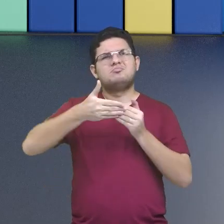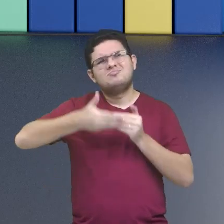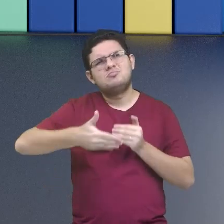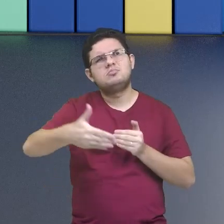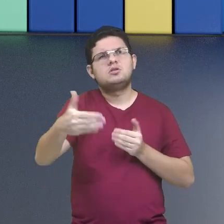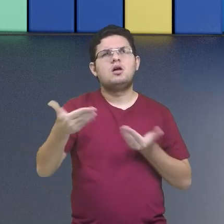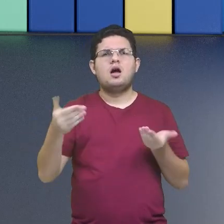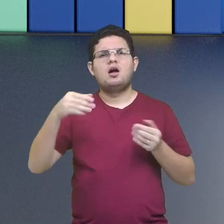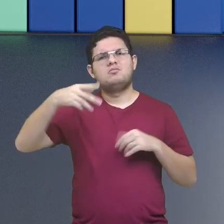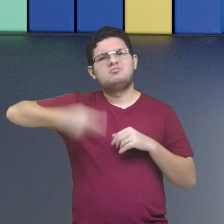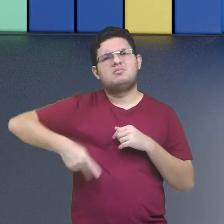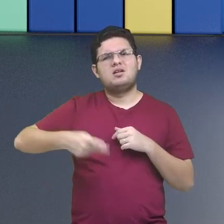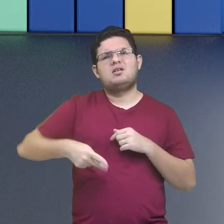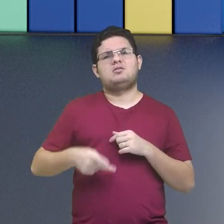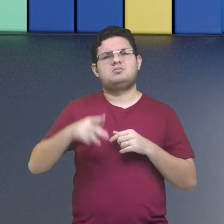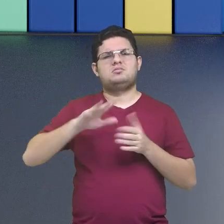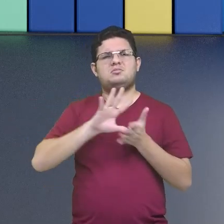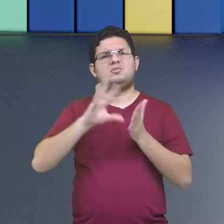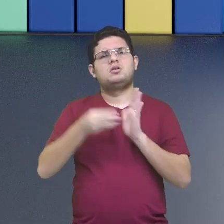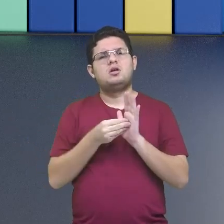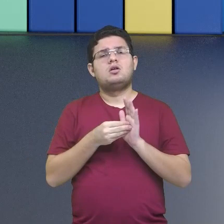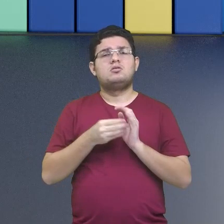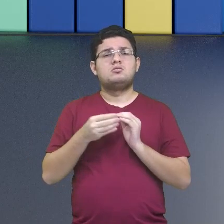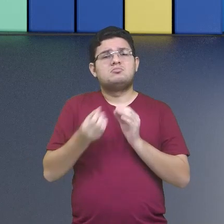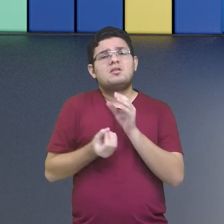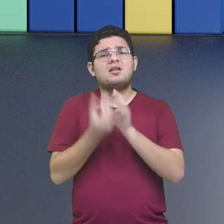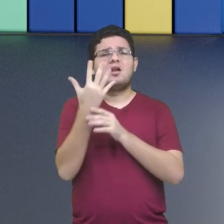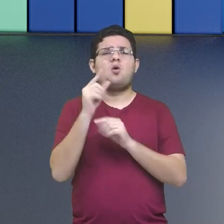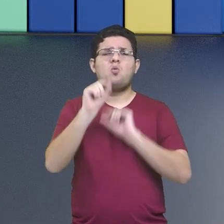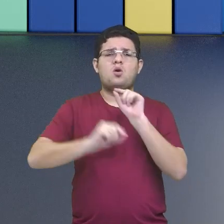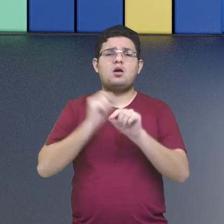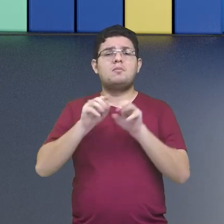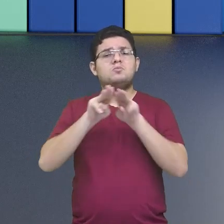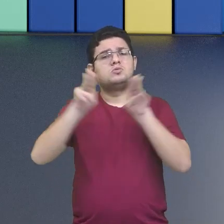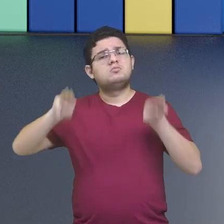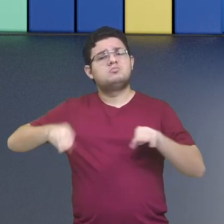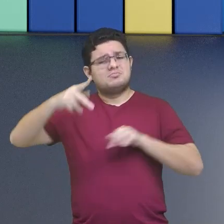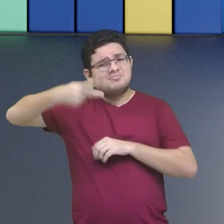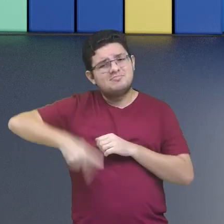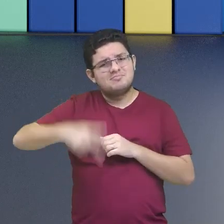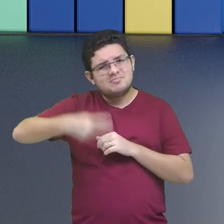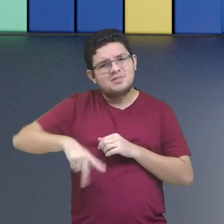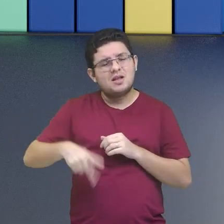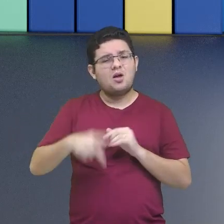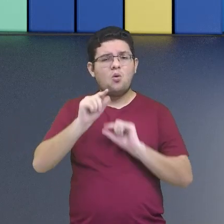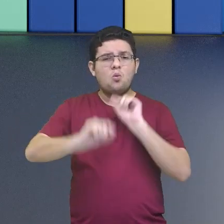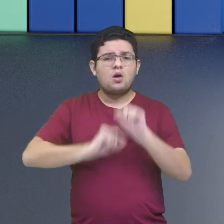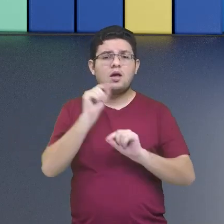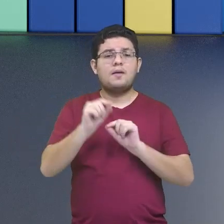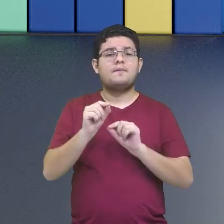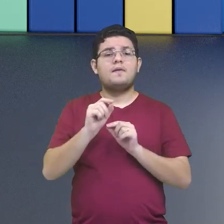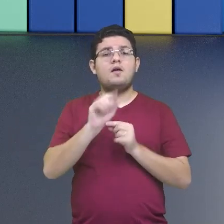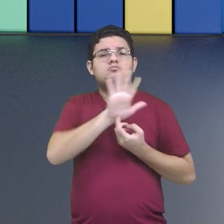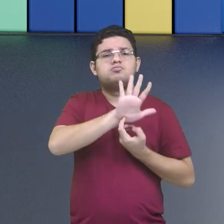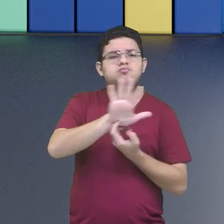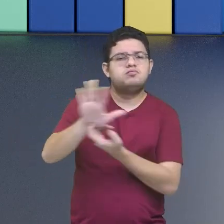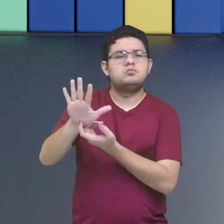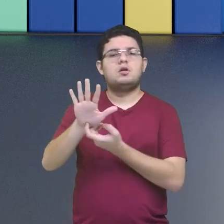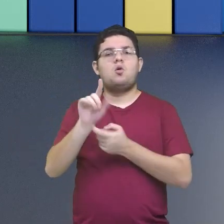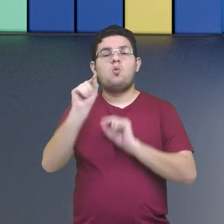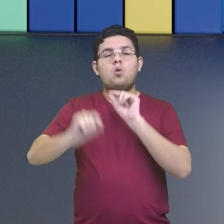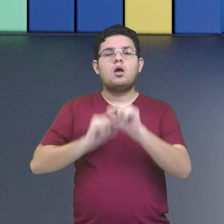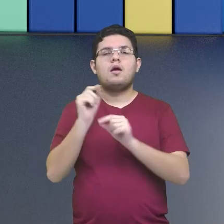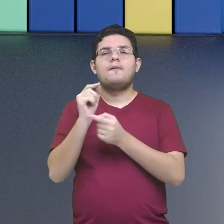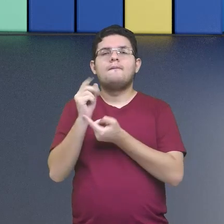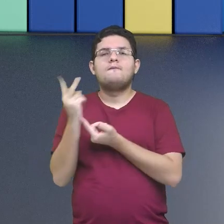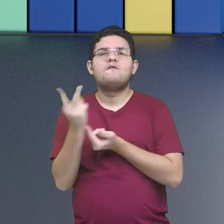gente pudesse ter um museu de história natural, agregando aí, não é, muito valor à biodiversidade